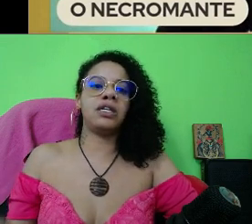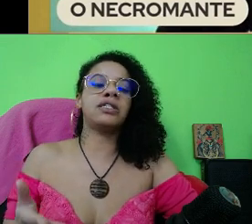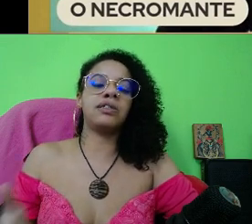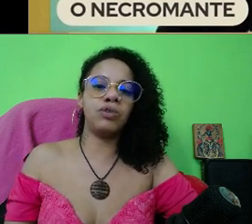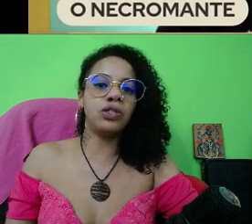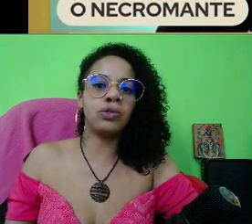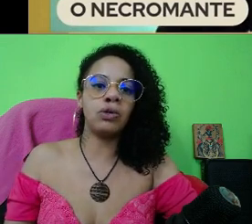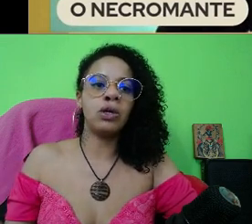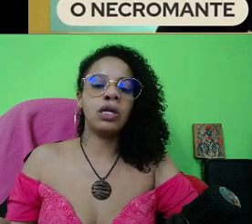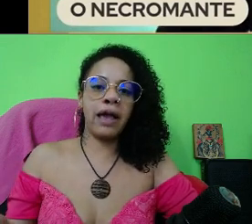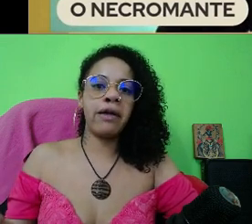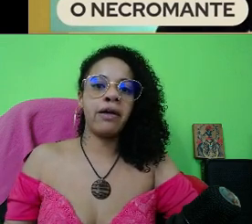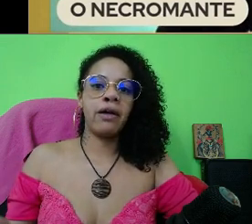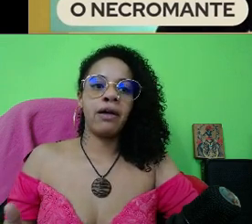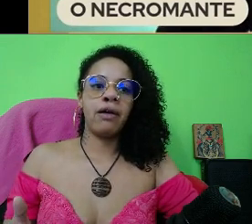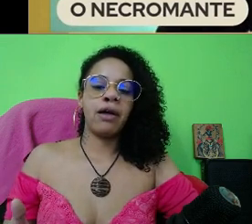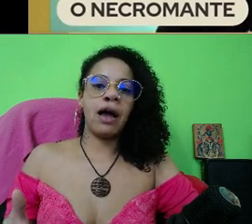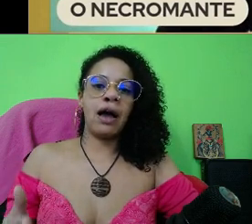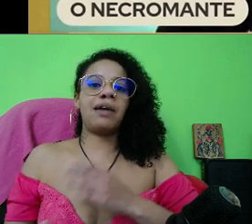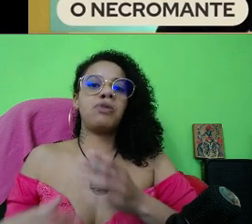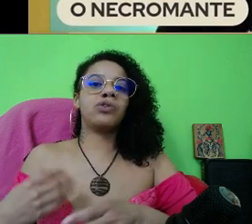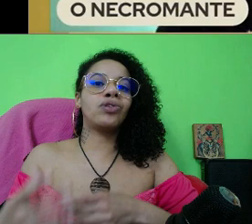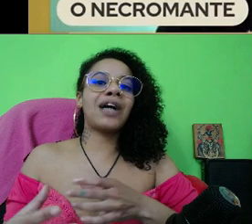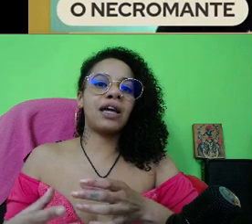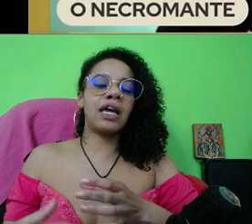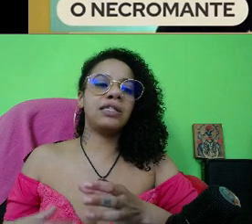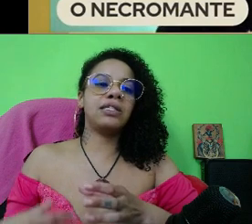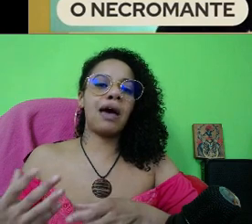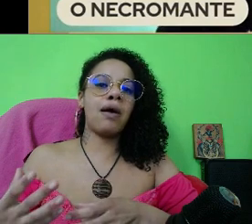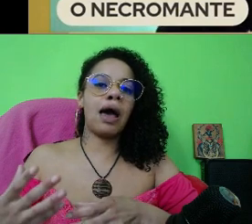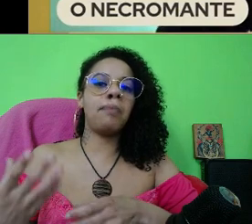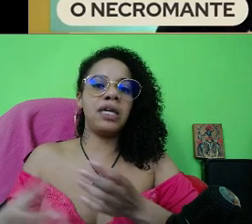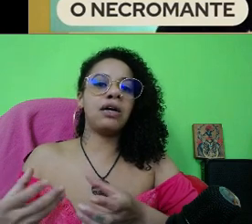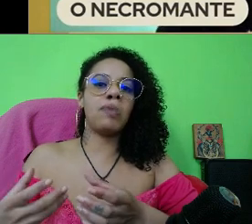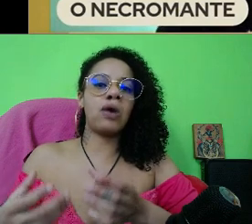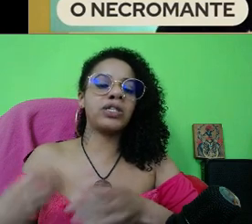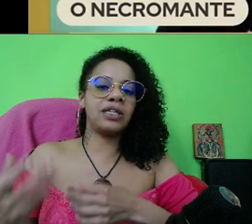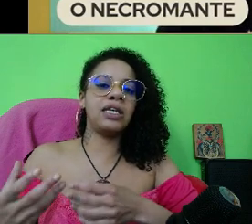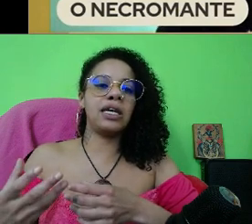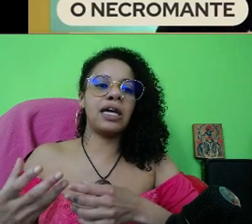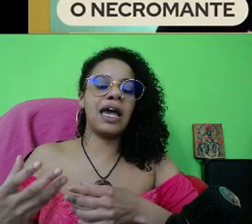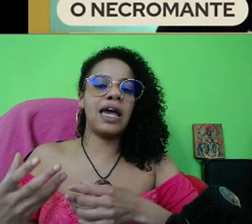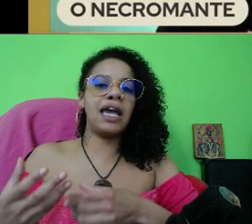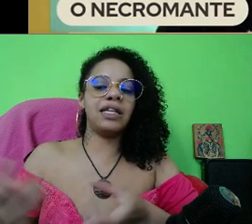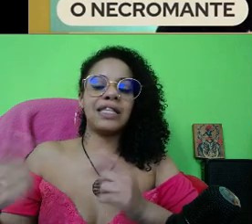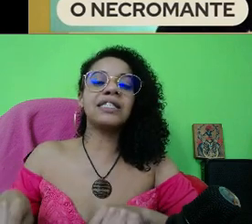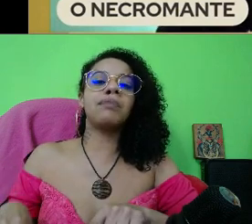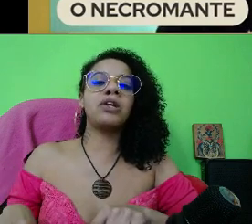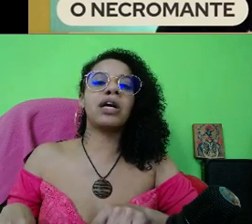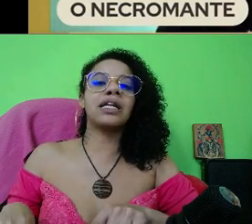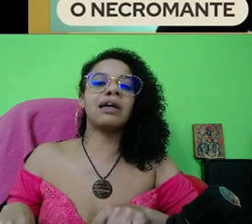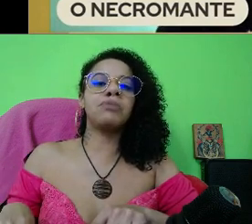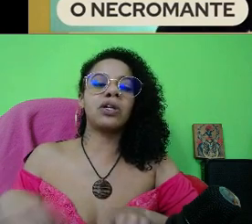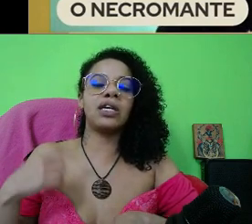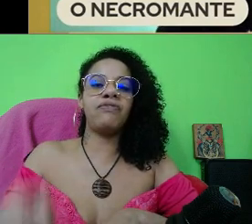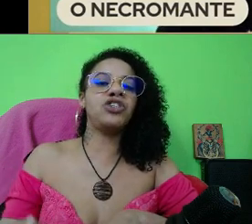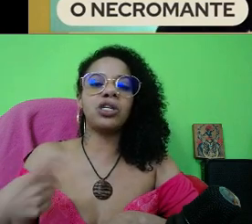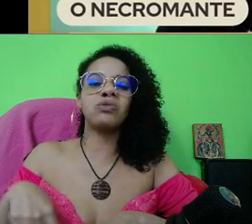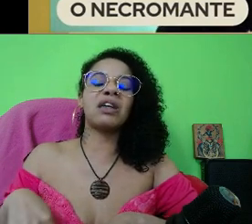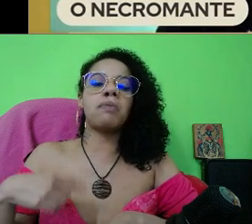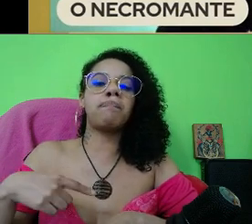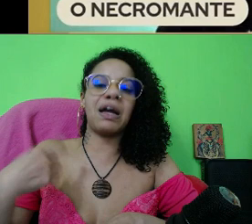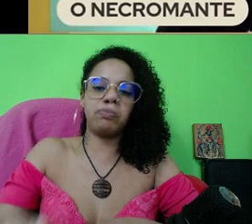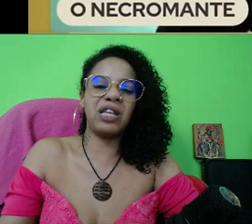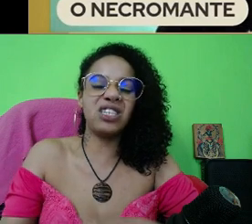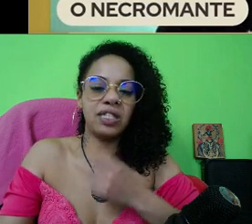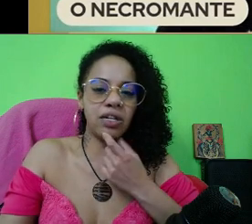os termos aqui que são isso né Sabe quando o cara quer ensinar a mina é uma coisa que ele tá sabendo que ela sabe só que